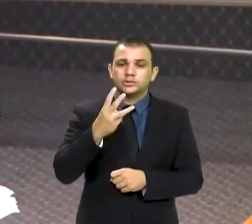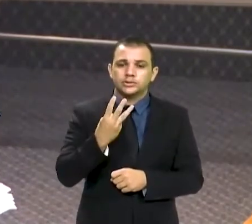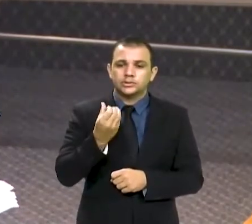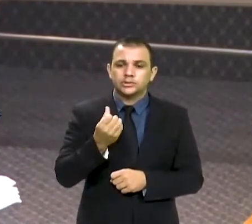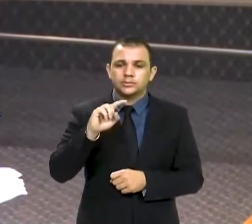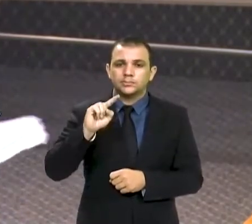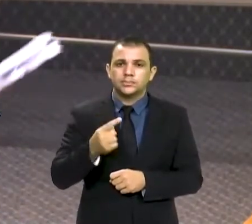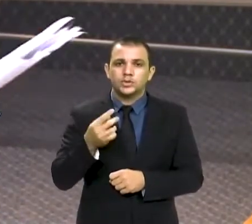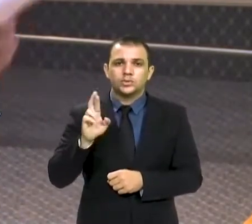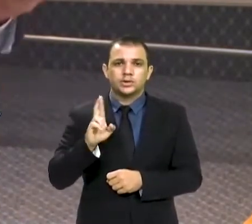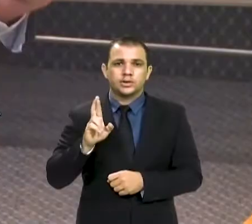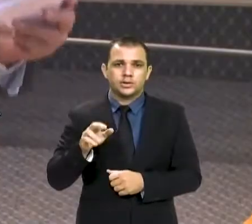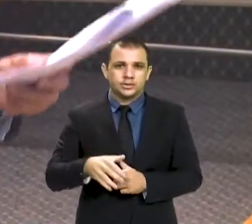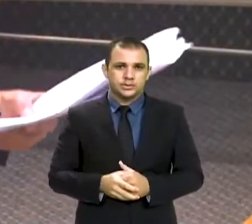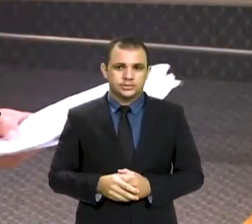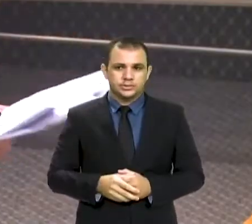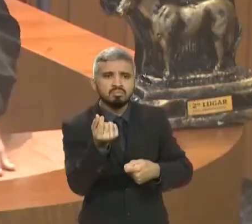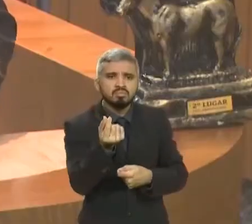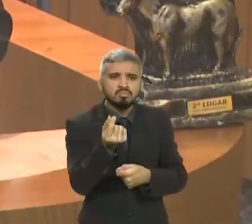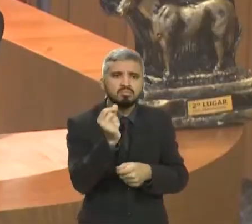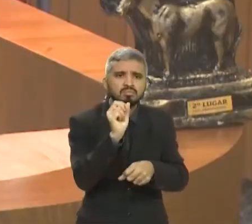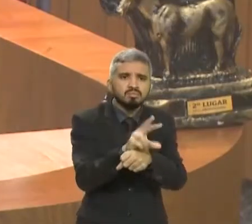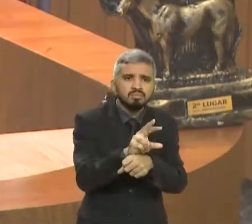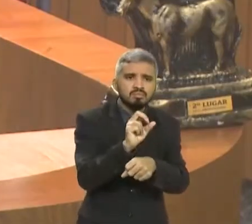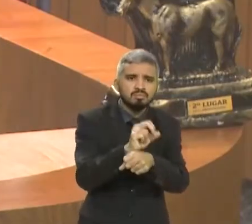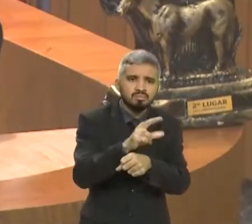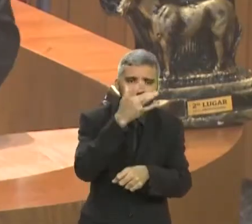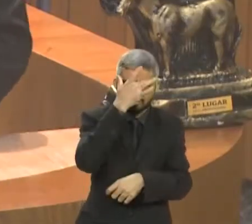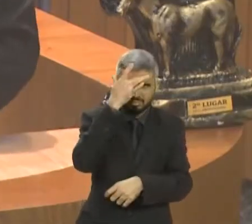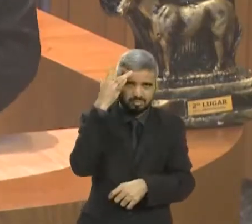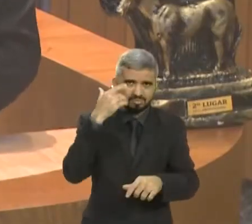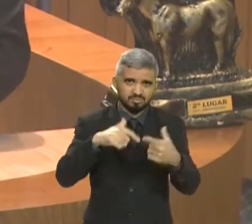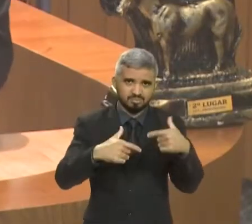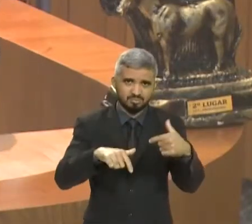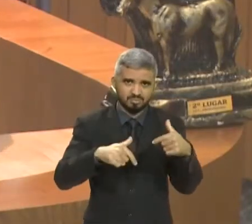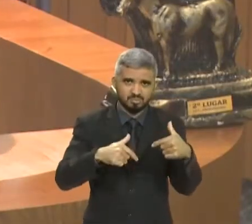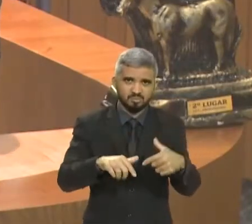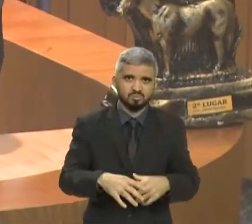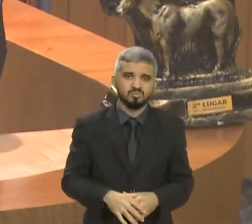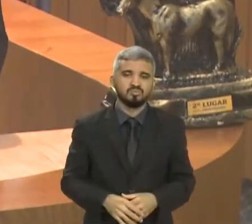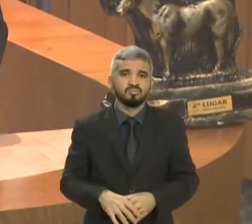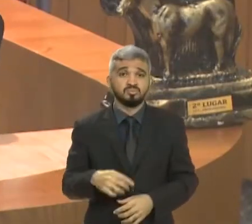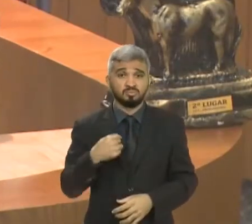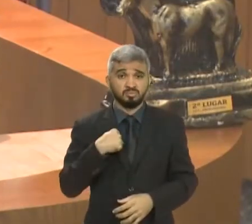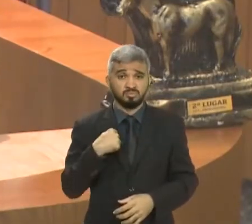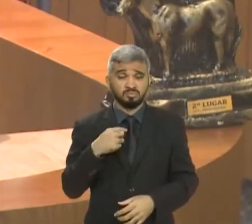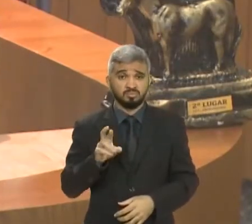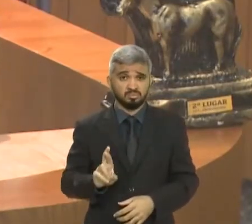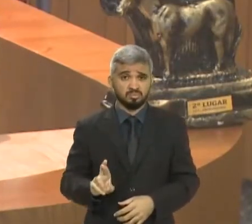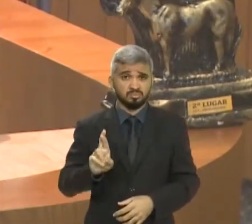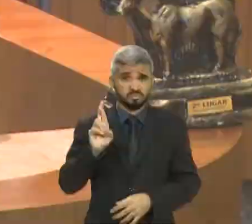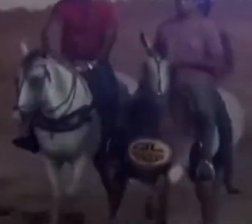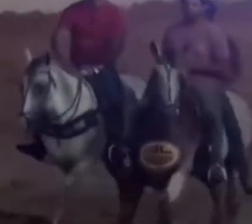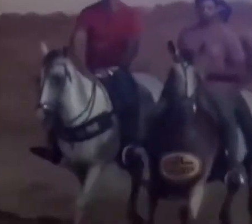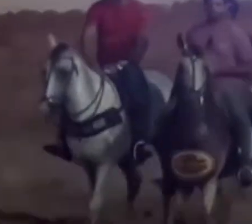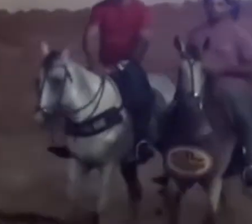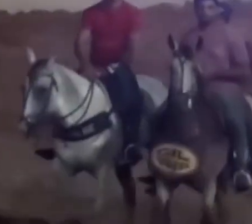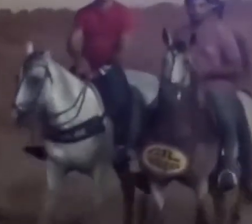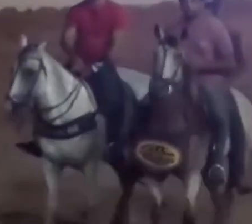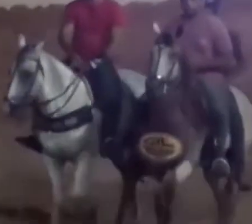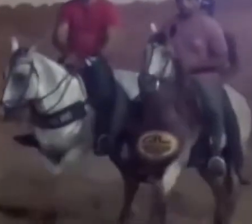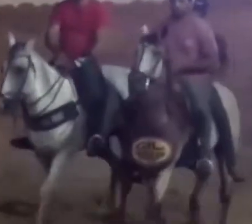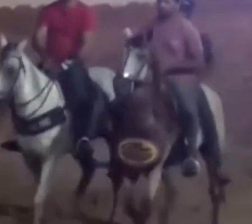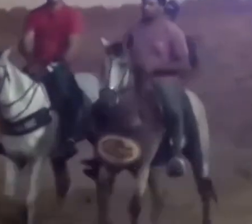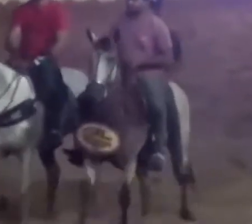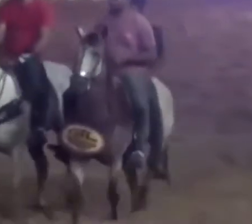R$ 2.536.000. Se diminuirmos... O deputado Vinícius Louro utilizou o tempo para destacar atividades esportivas de